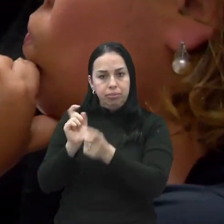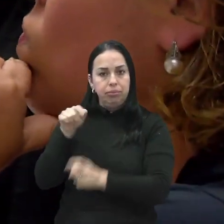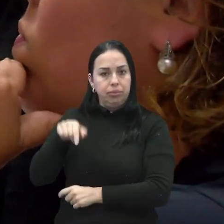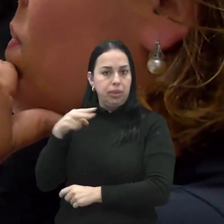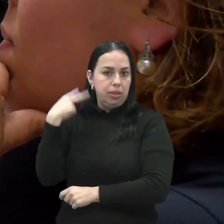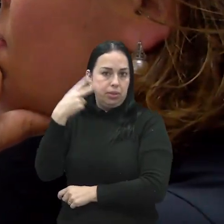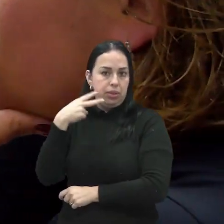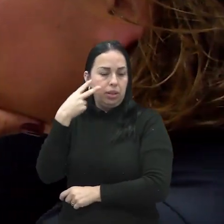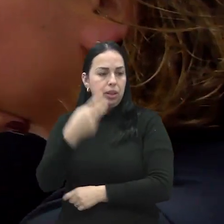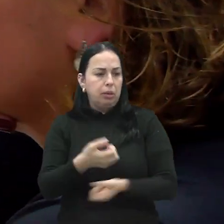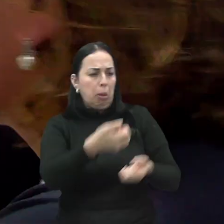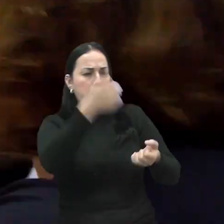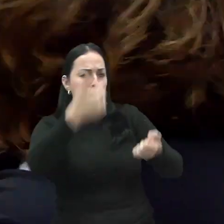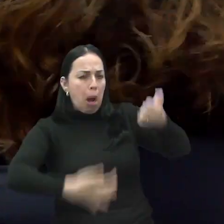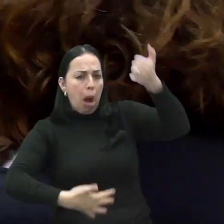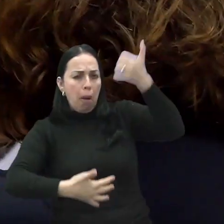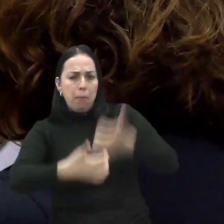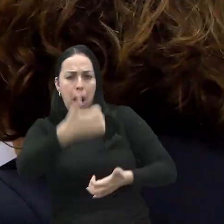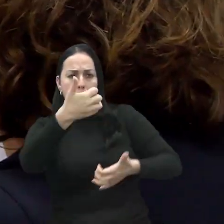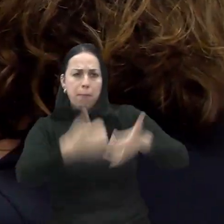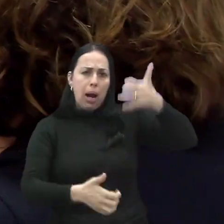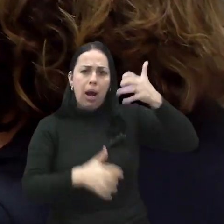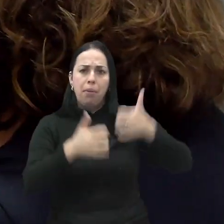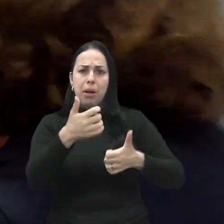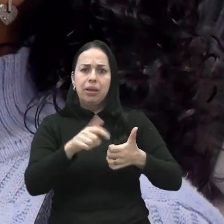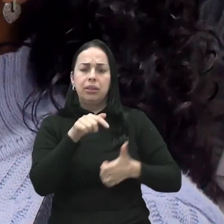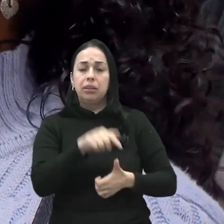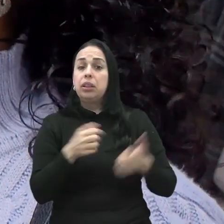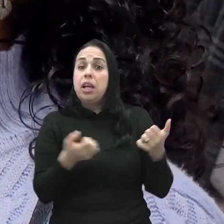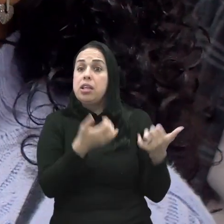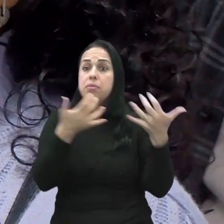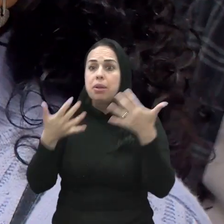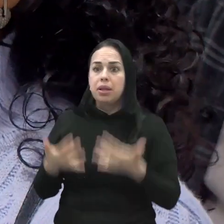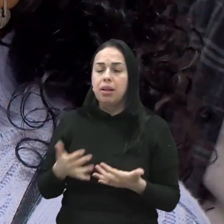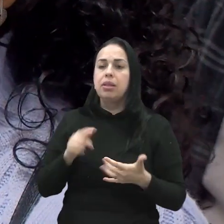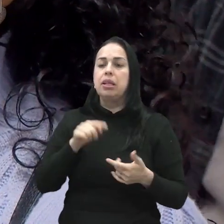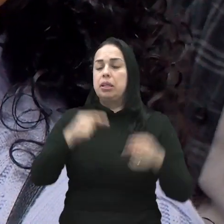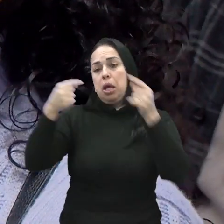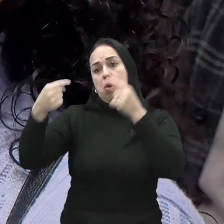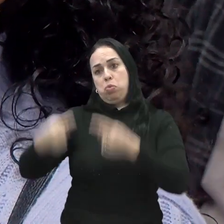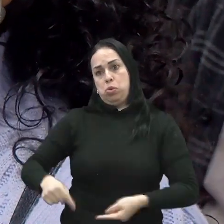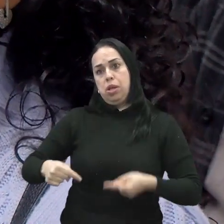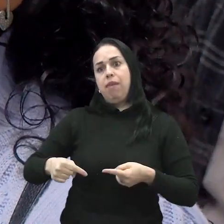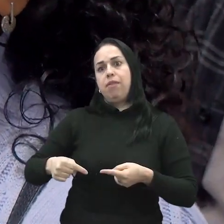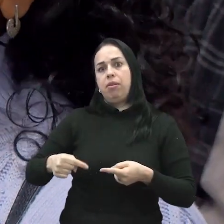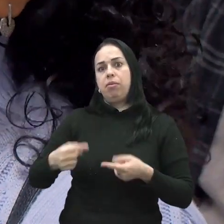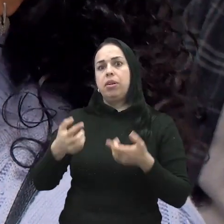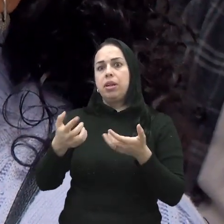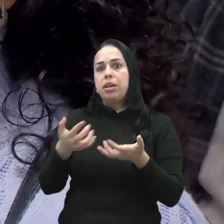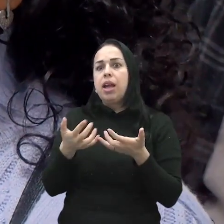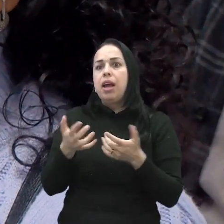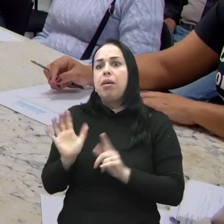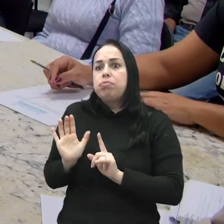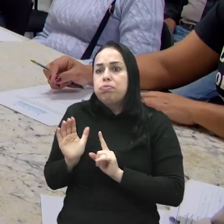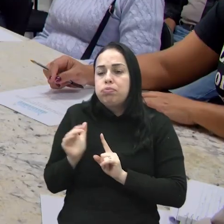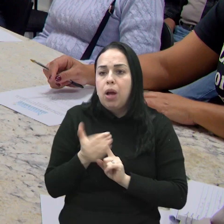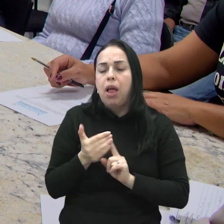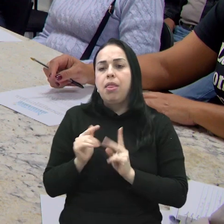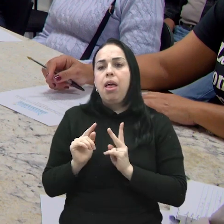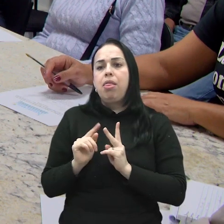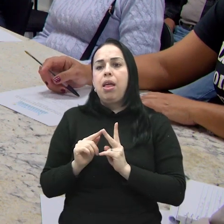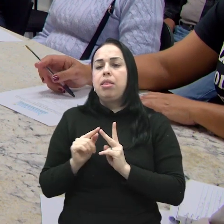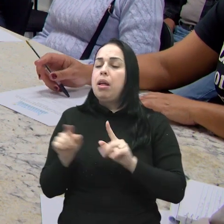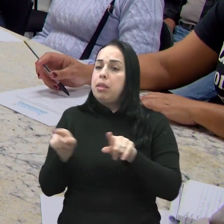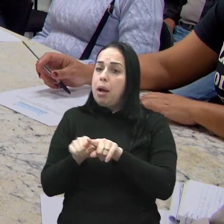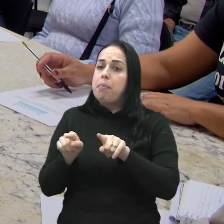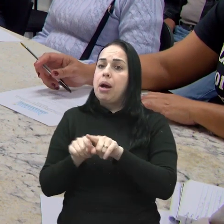os parlamentares ouviram relatos de familiares que destacaram os desafios na busca de acolhimento